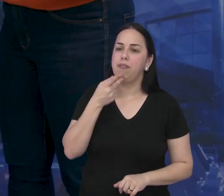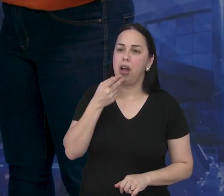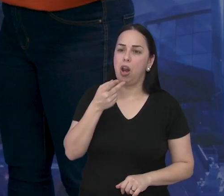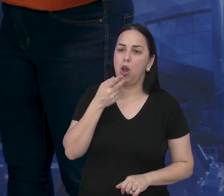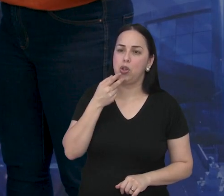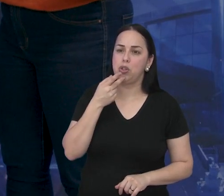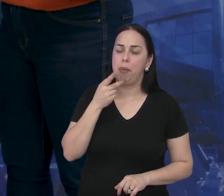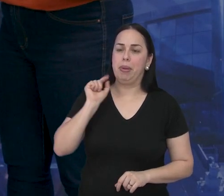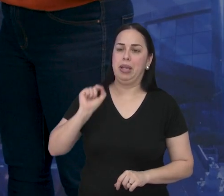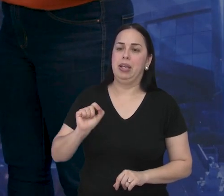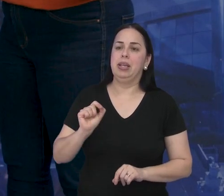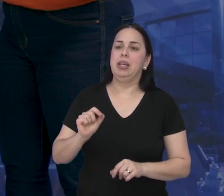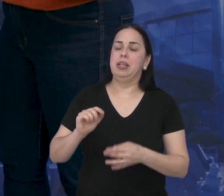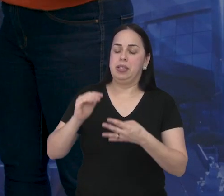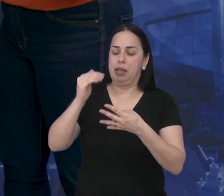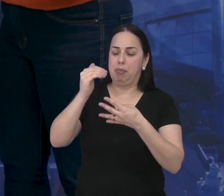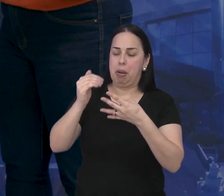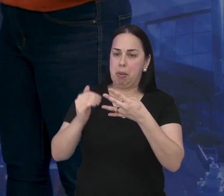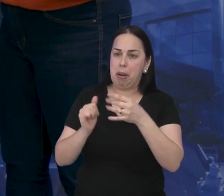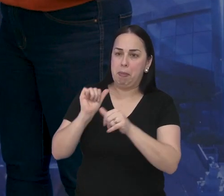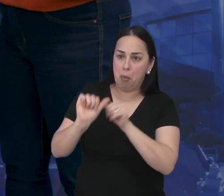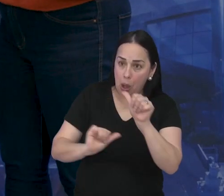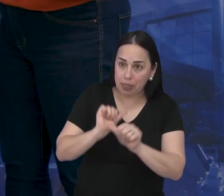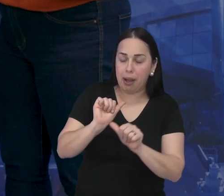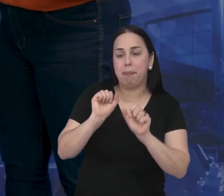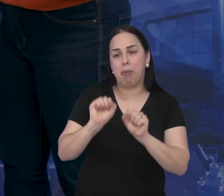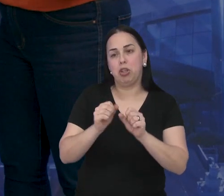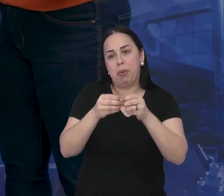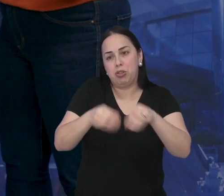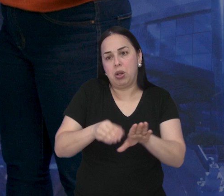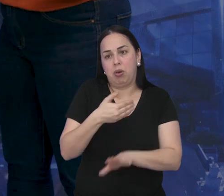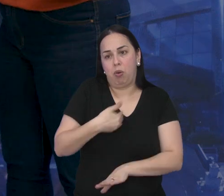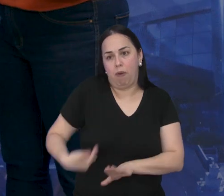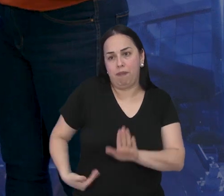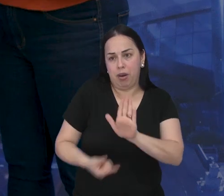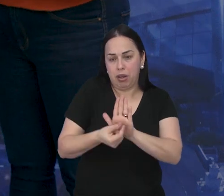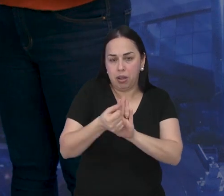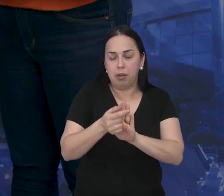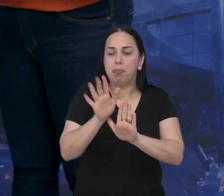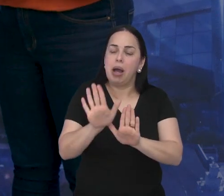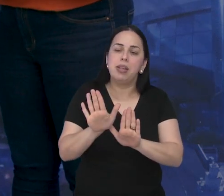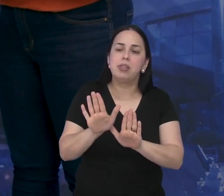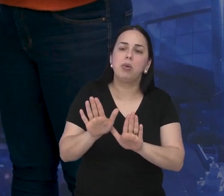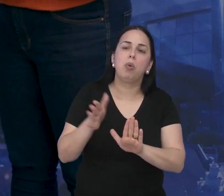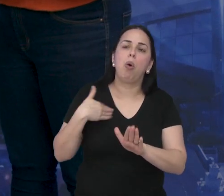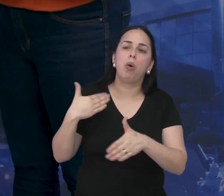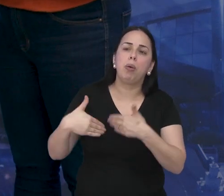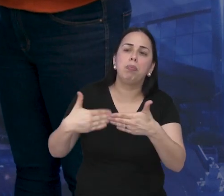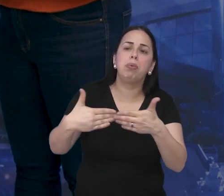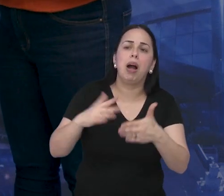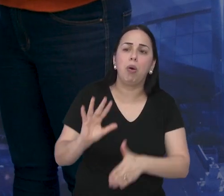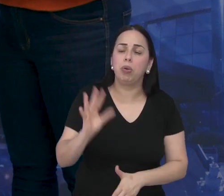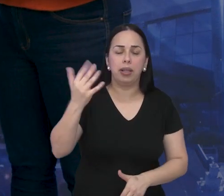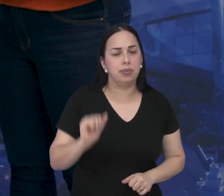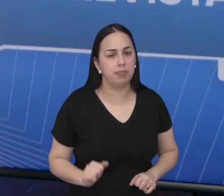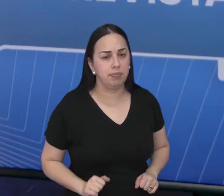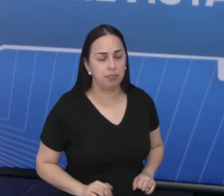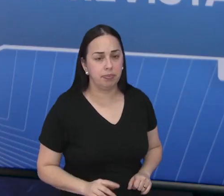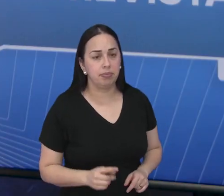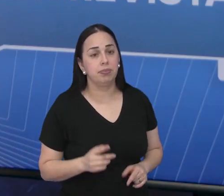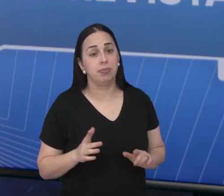impacto nos cofres públicos, né? Quais são os outros desdobramentos dessa possível ampliação da licença? Perfeito, isso é interessante,